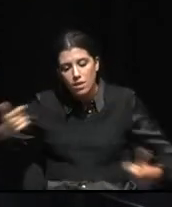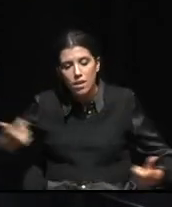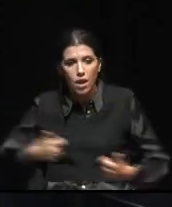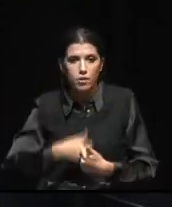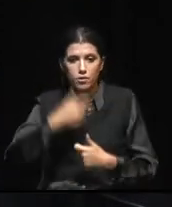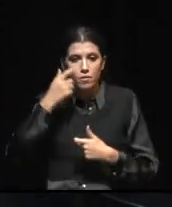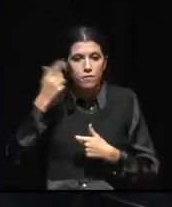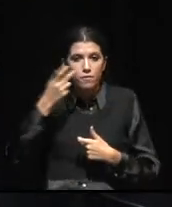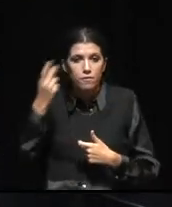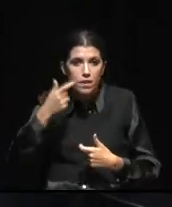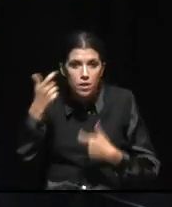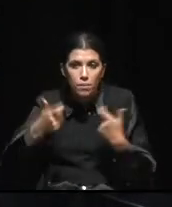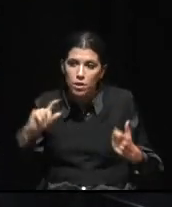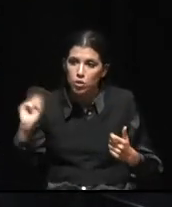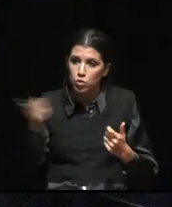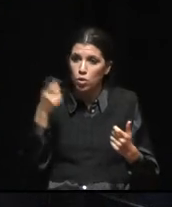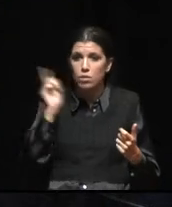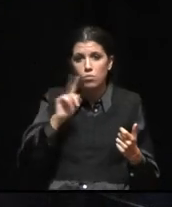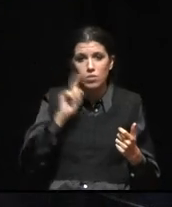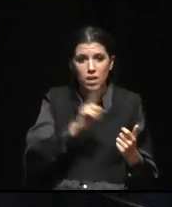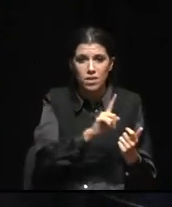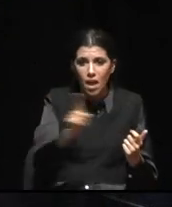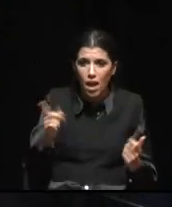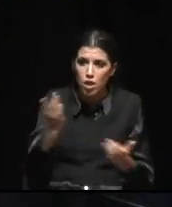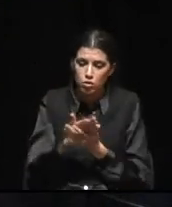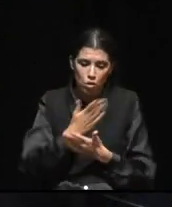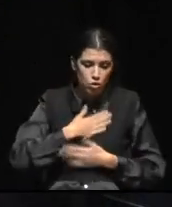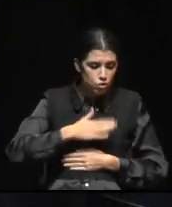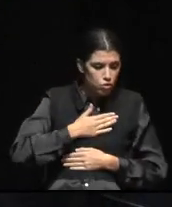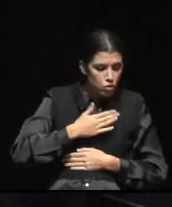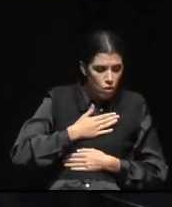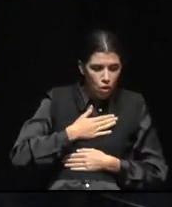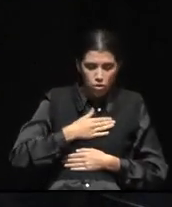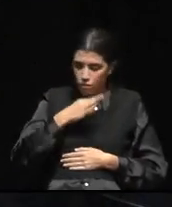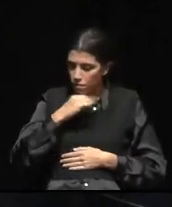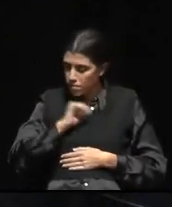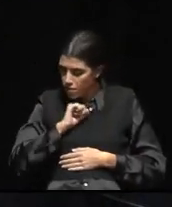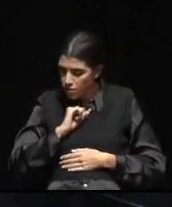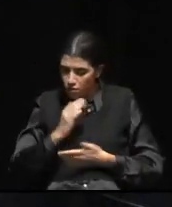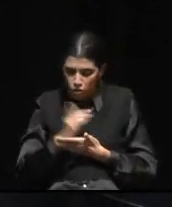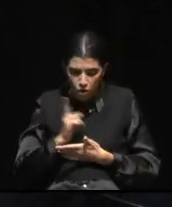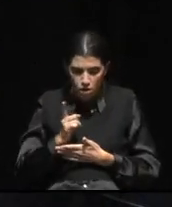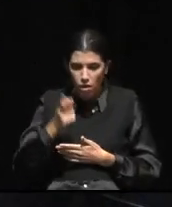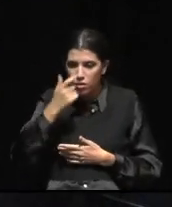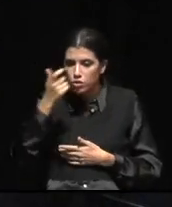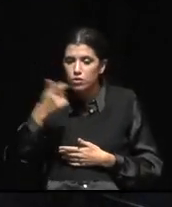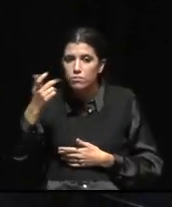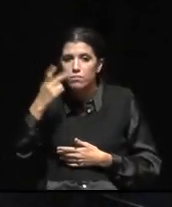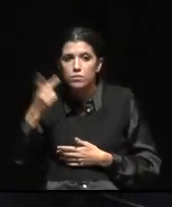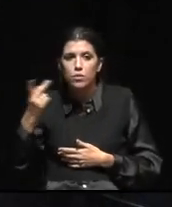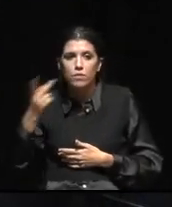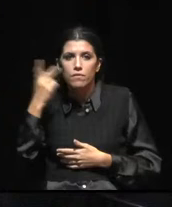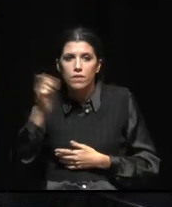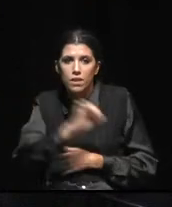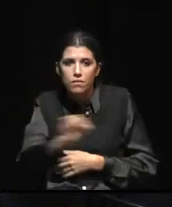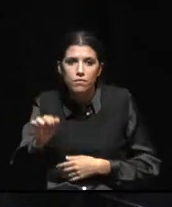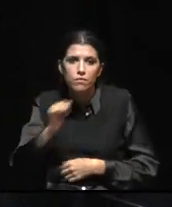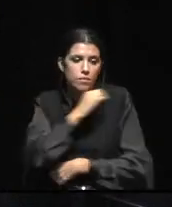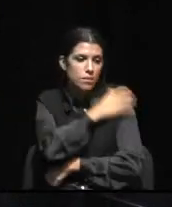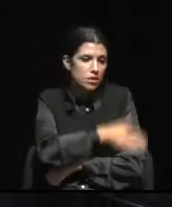as vidas humanas importam não apenas as nossas e os nossos familiares Mas também as vidas de todos os israelitas